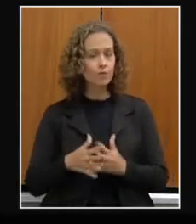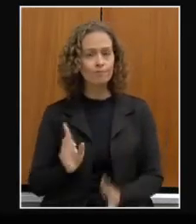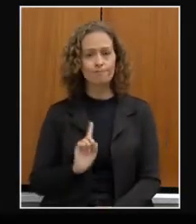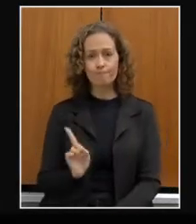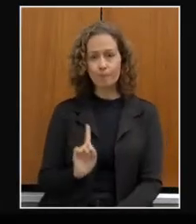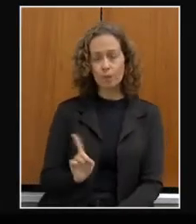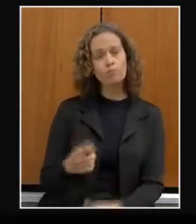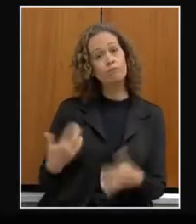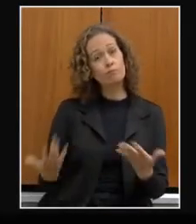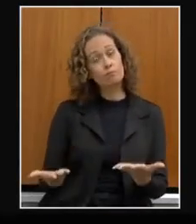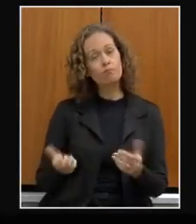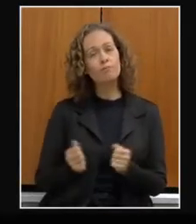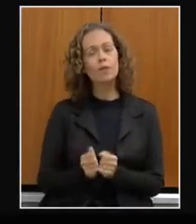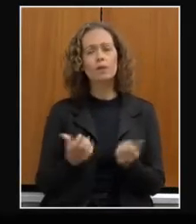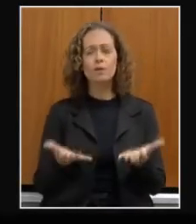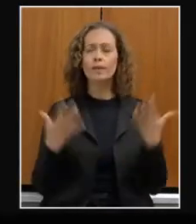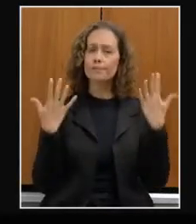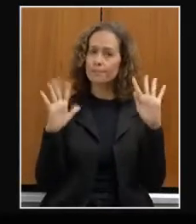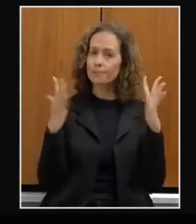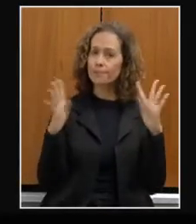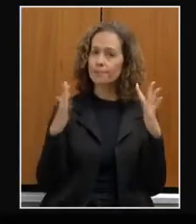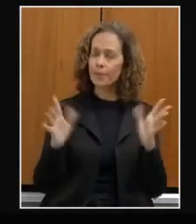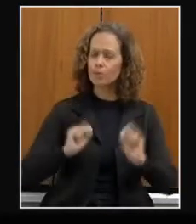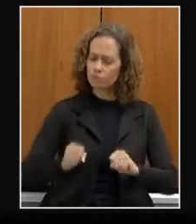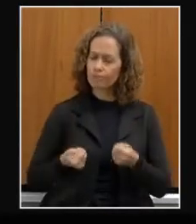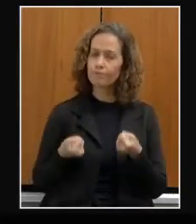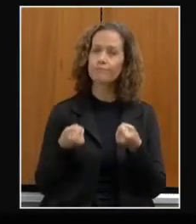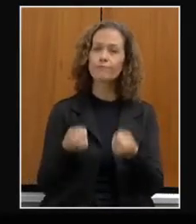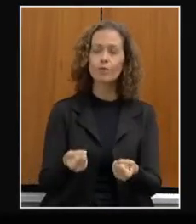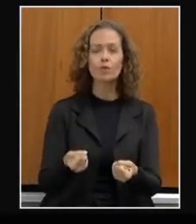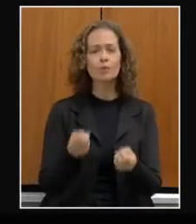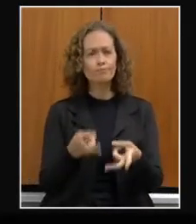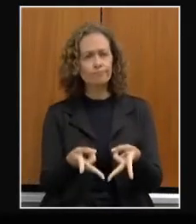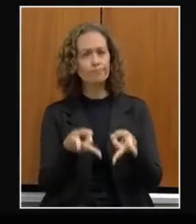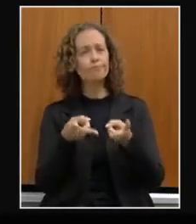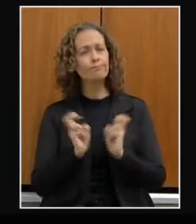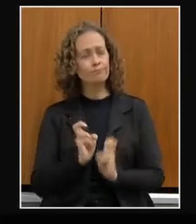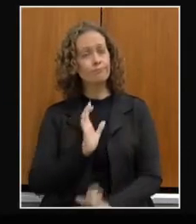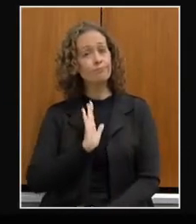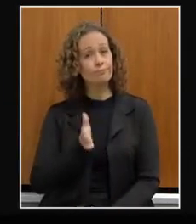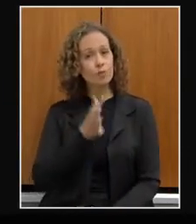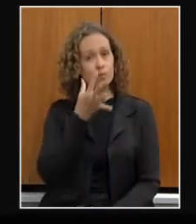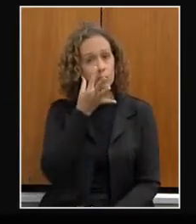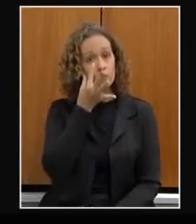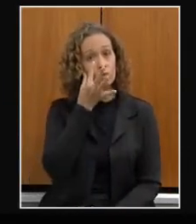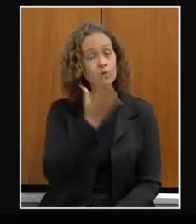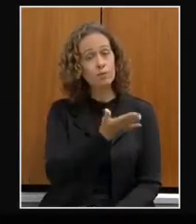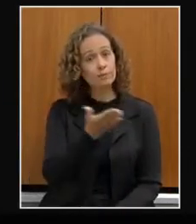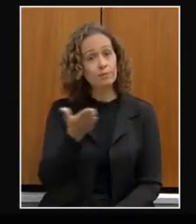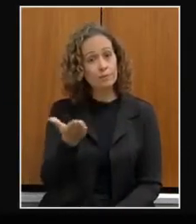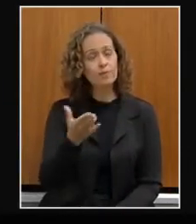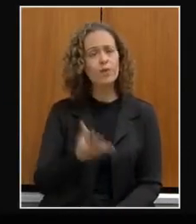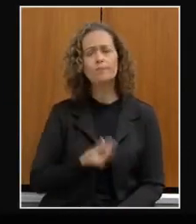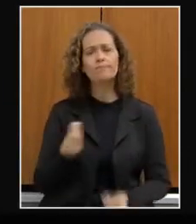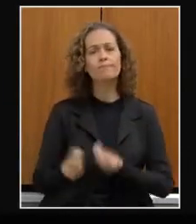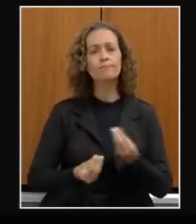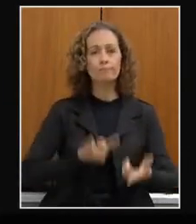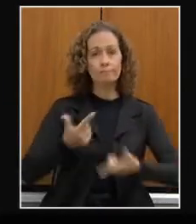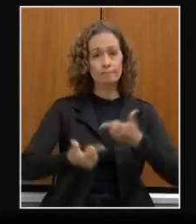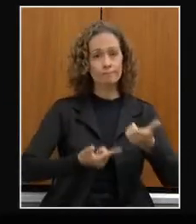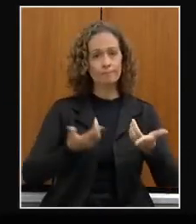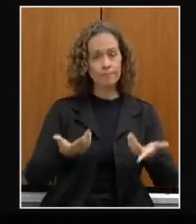então quero lhe parabenizar pelo esforço que eu tenho visto que eu tenho presenciado de vossa excelência na condução da pasta